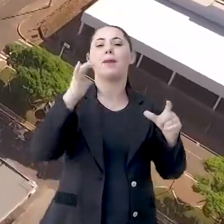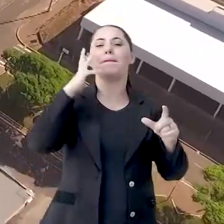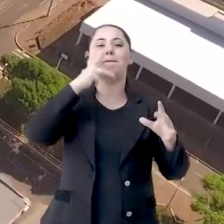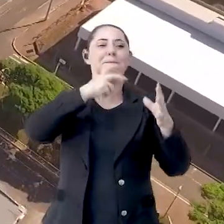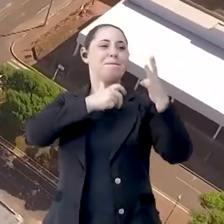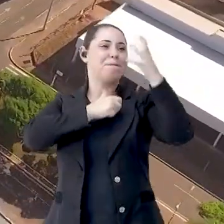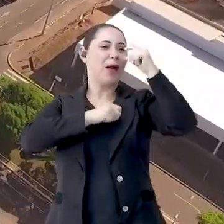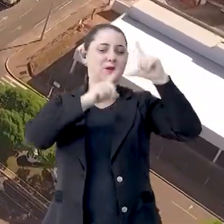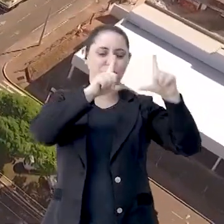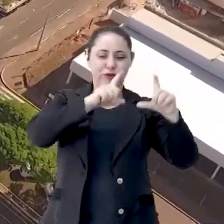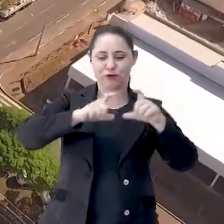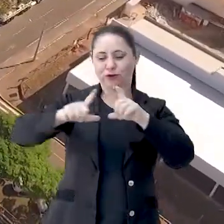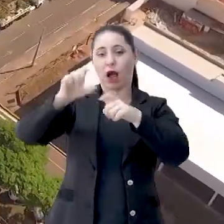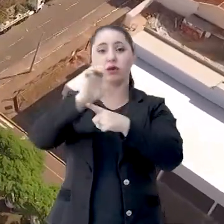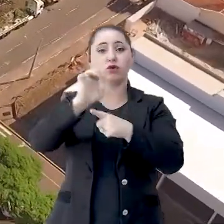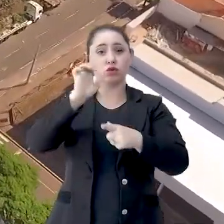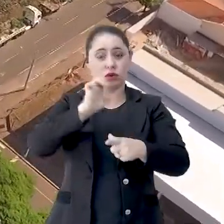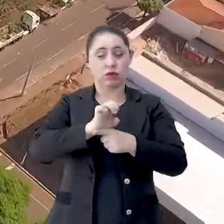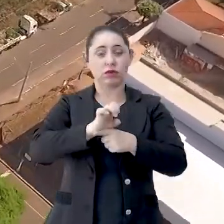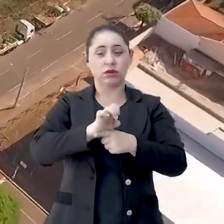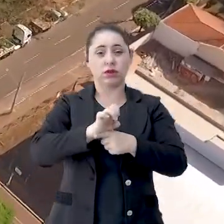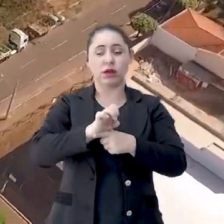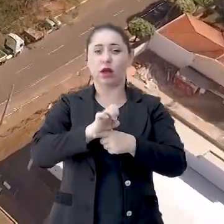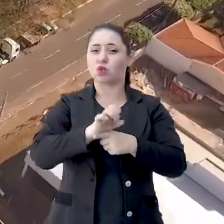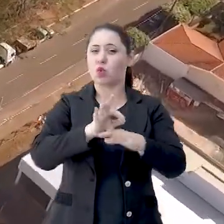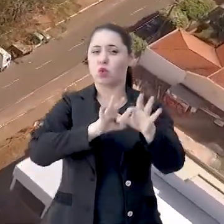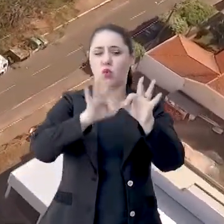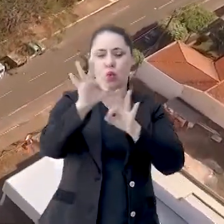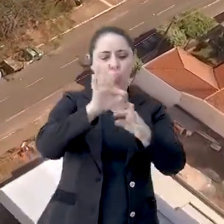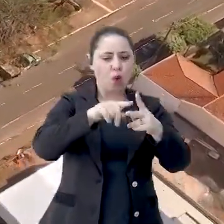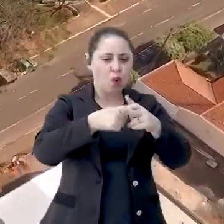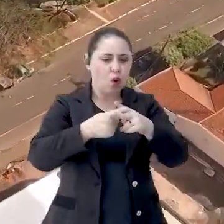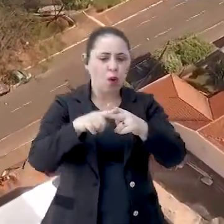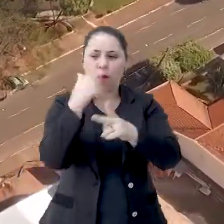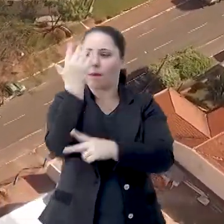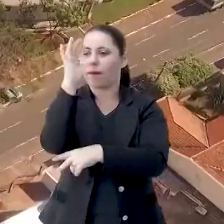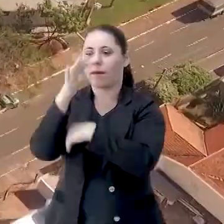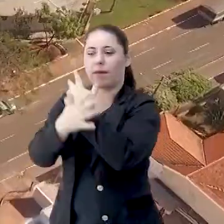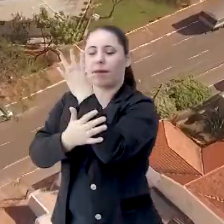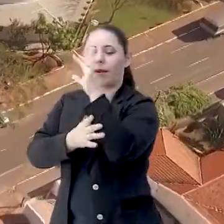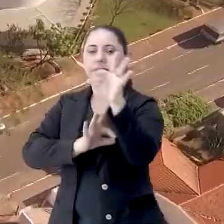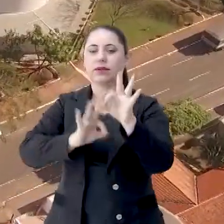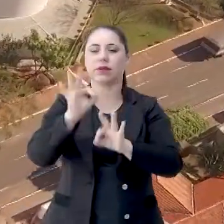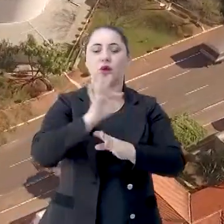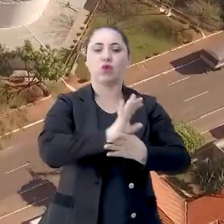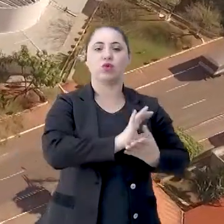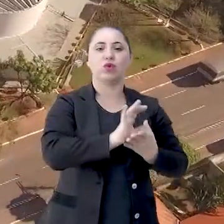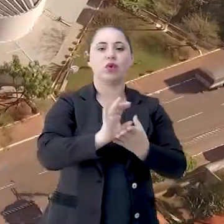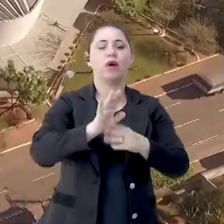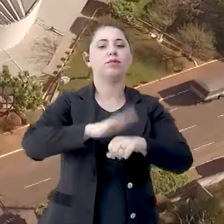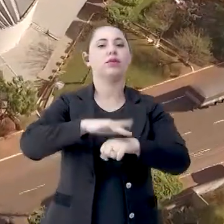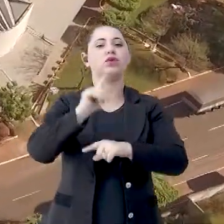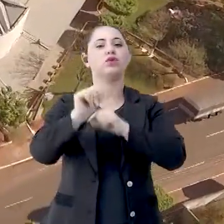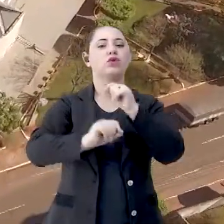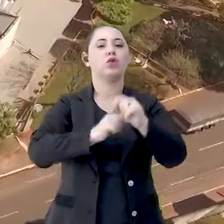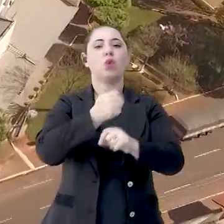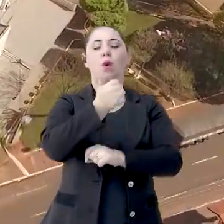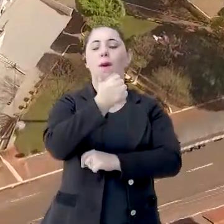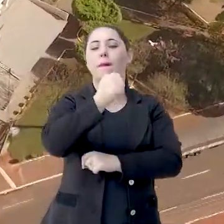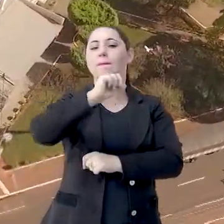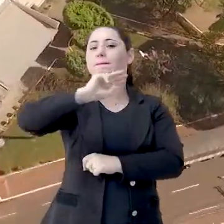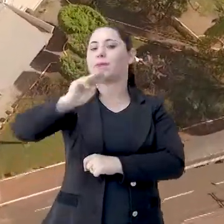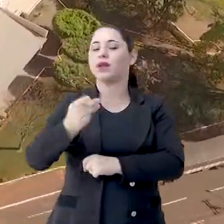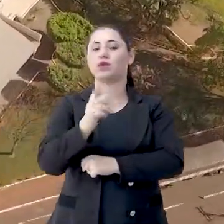é reconhecida como um dos maiores belos cartões postais do estado, foi totalmente revitalizada,